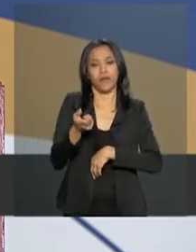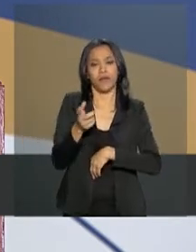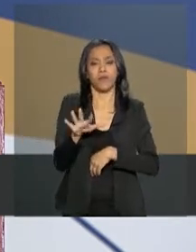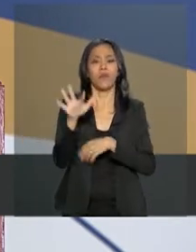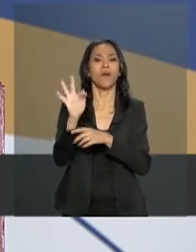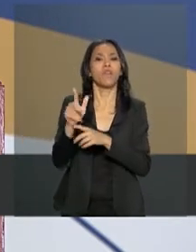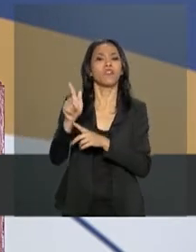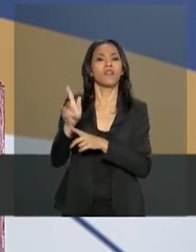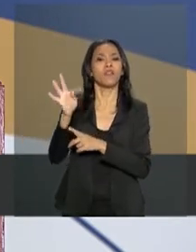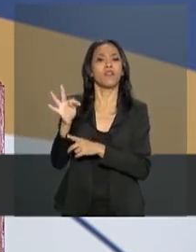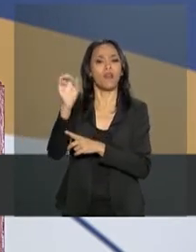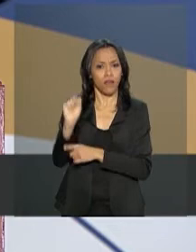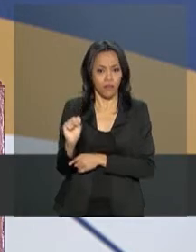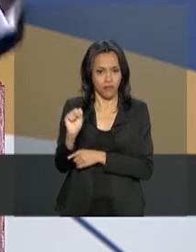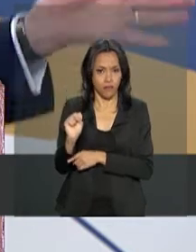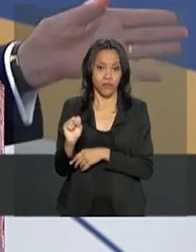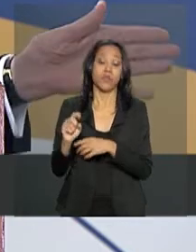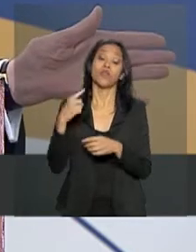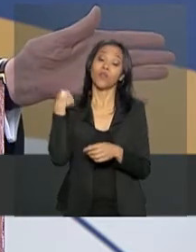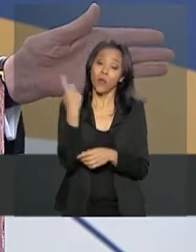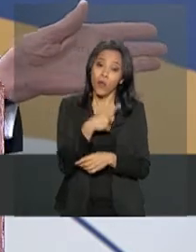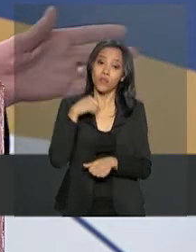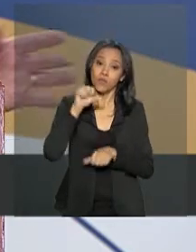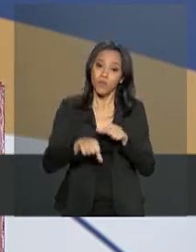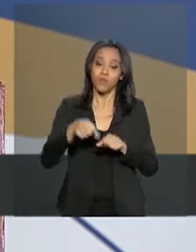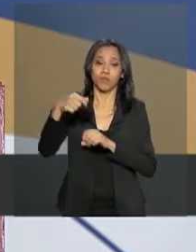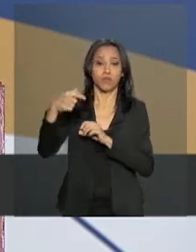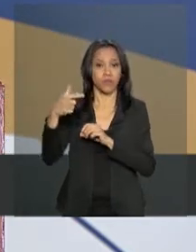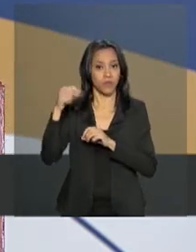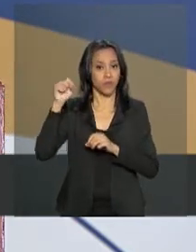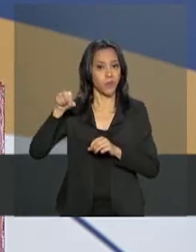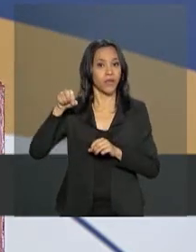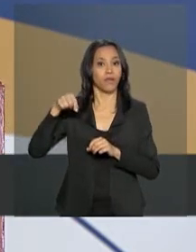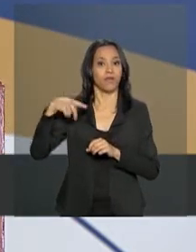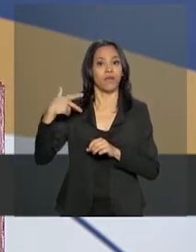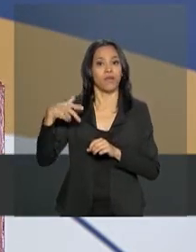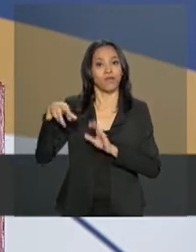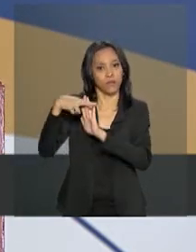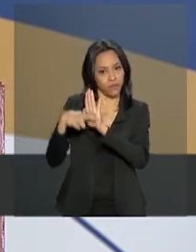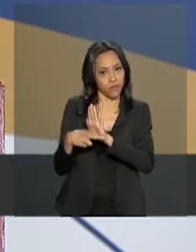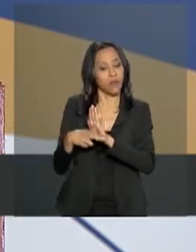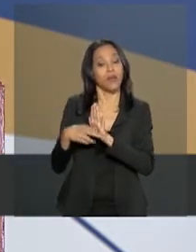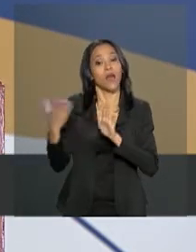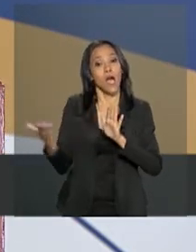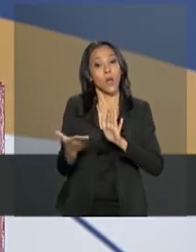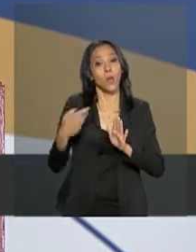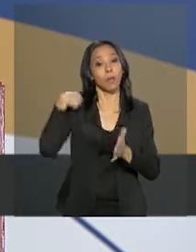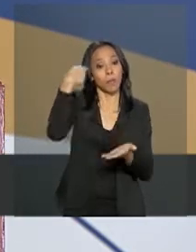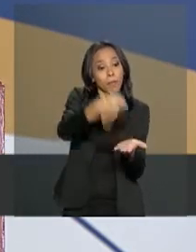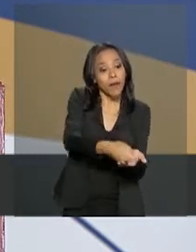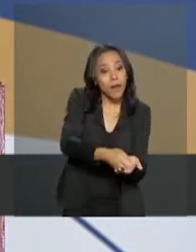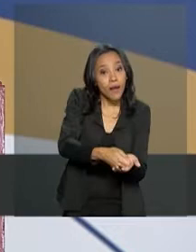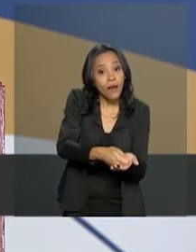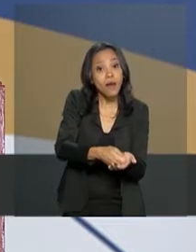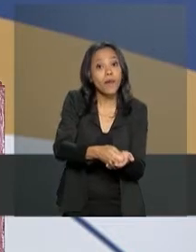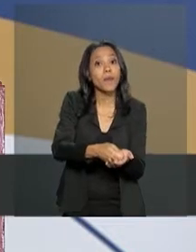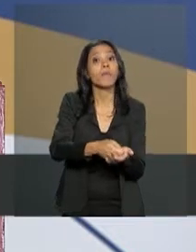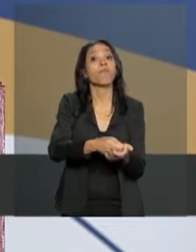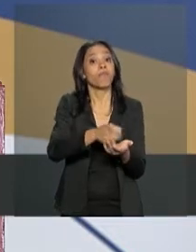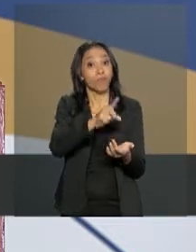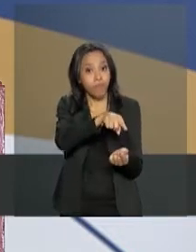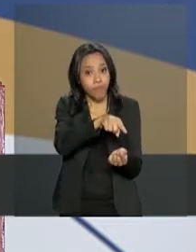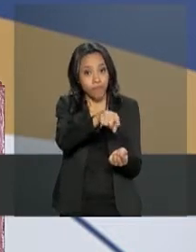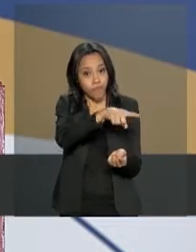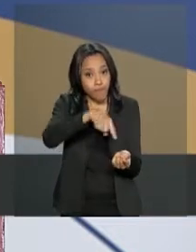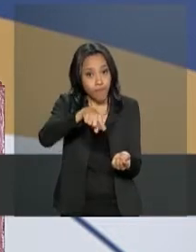remuneração inadequada nós reformulamos essa equação passamos a pagar mais para remunerar